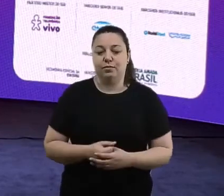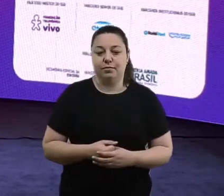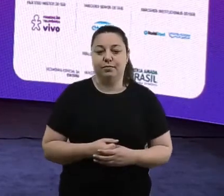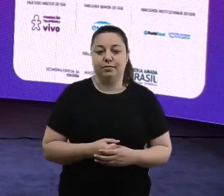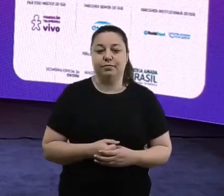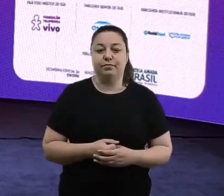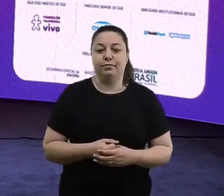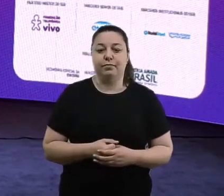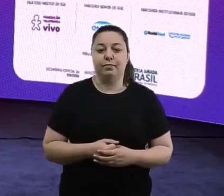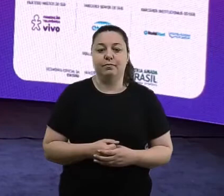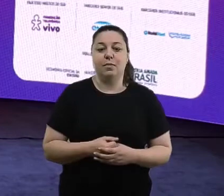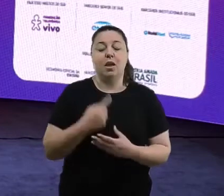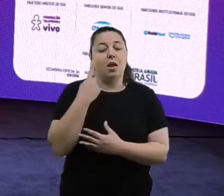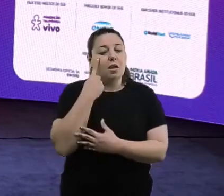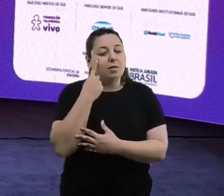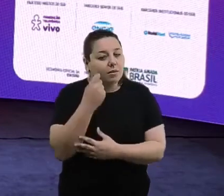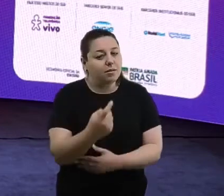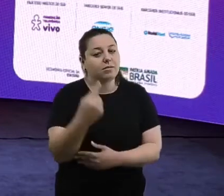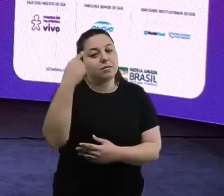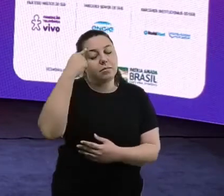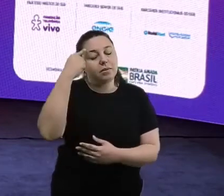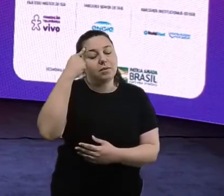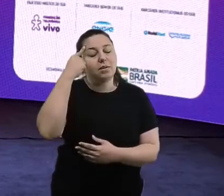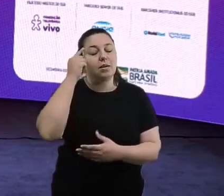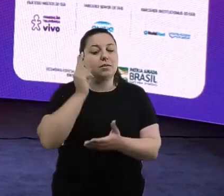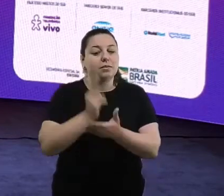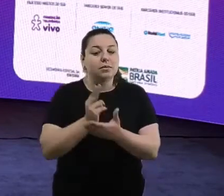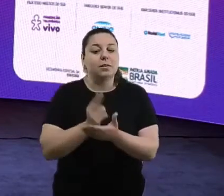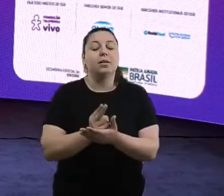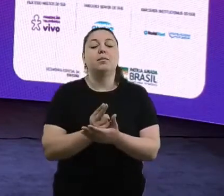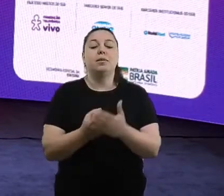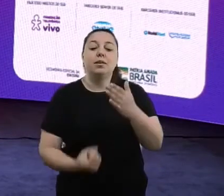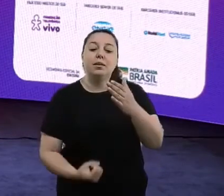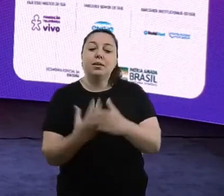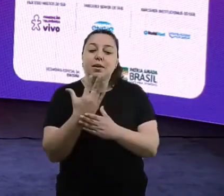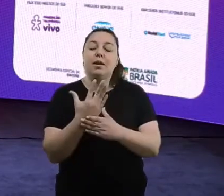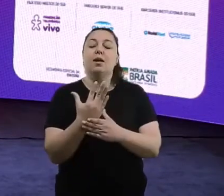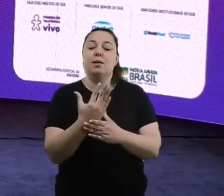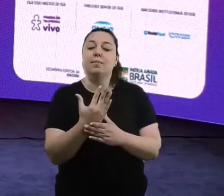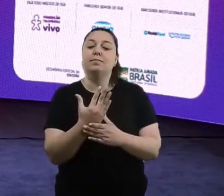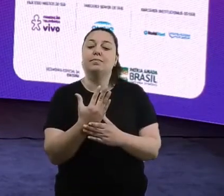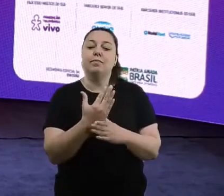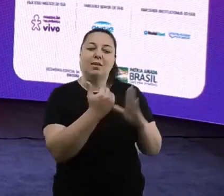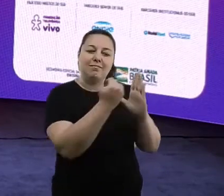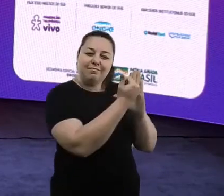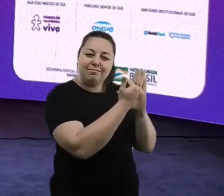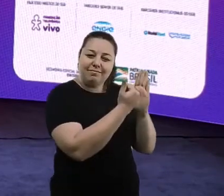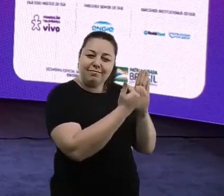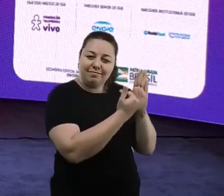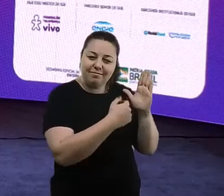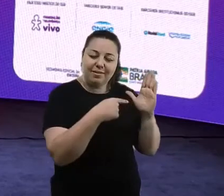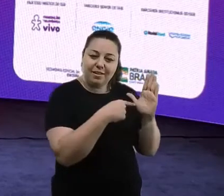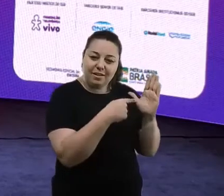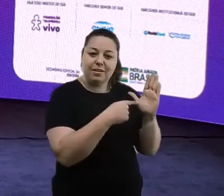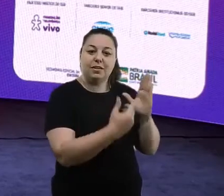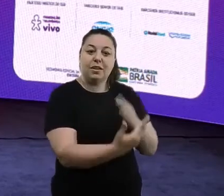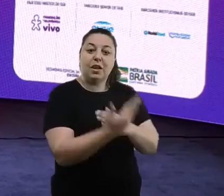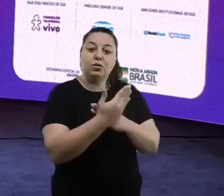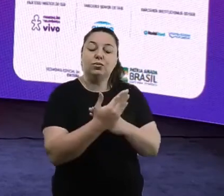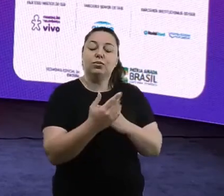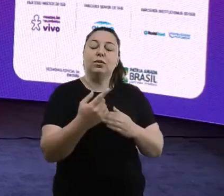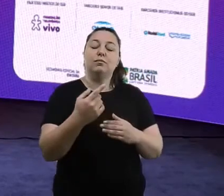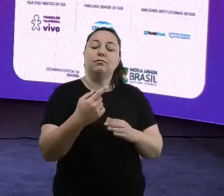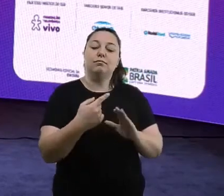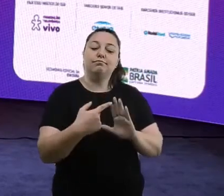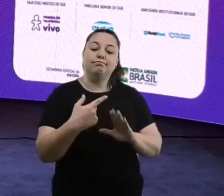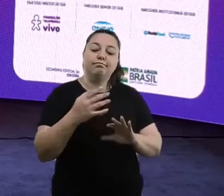gente sempre pensar na construção de um indicador que ele vá ser capaz de mostrar as mudanças que a gente está gerando, né, a